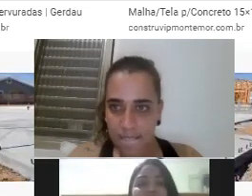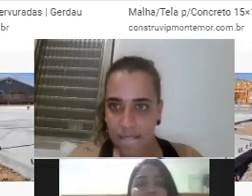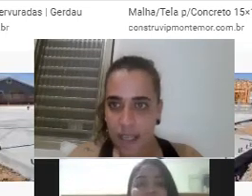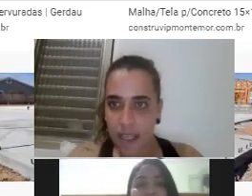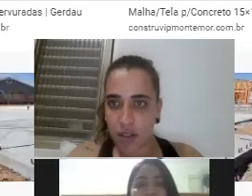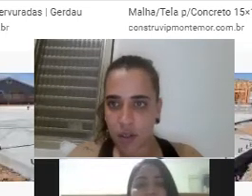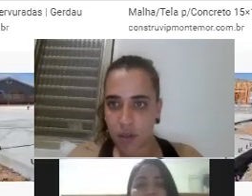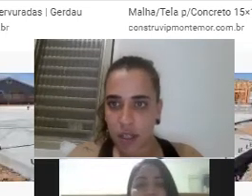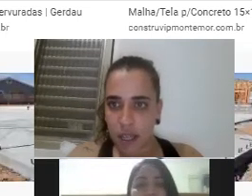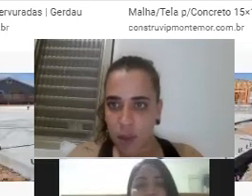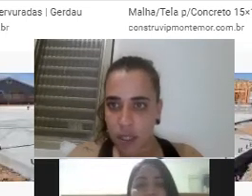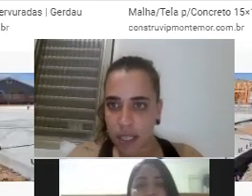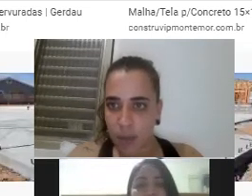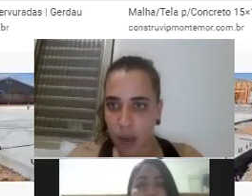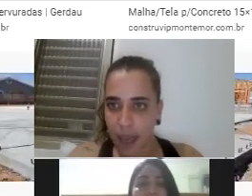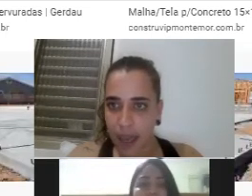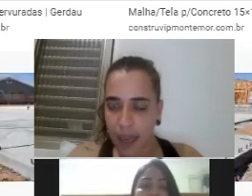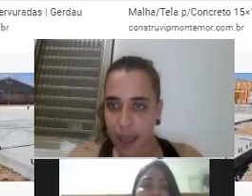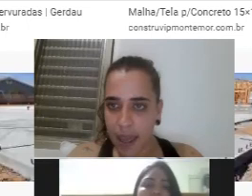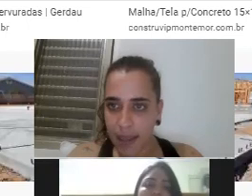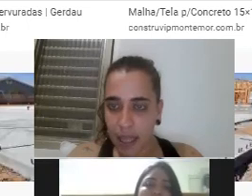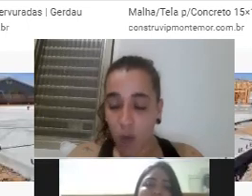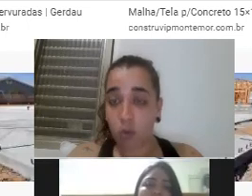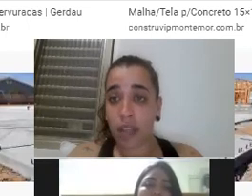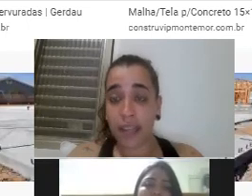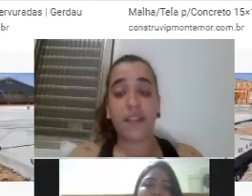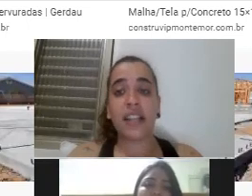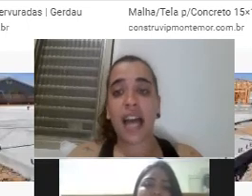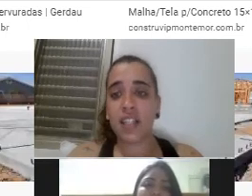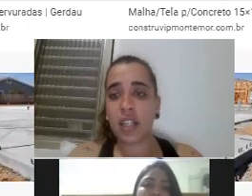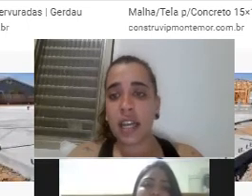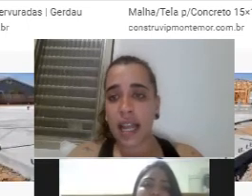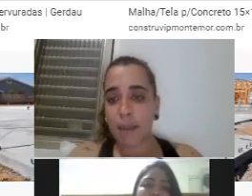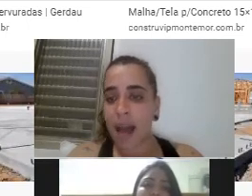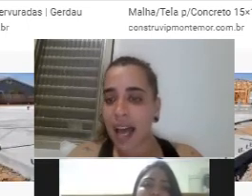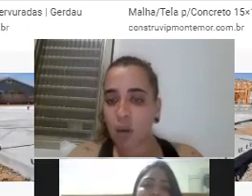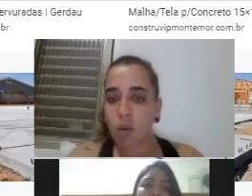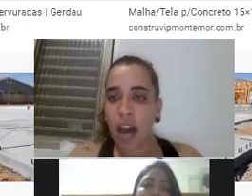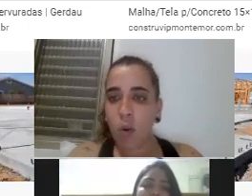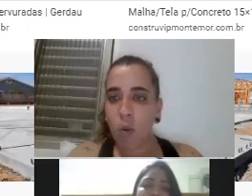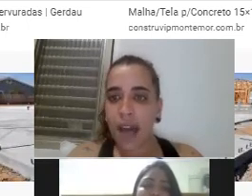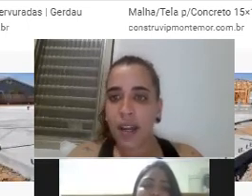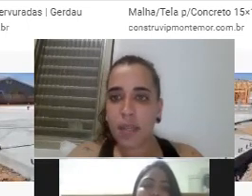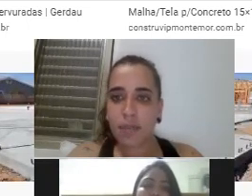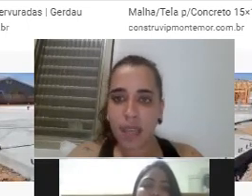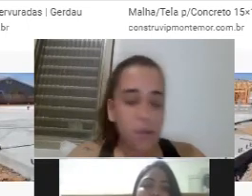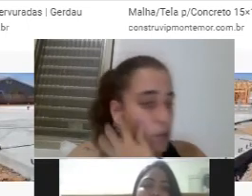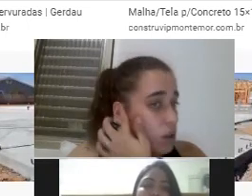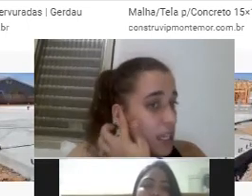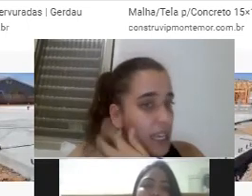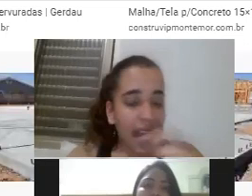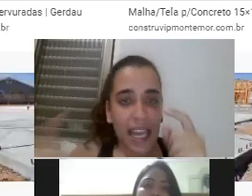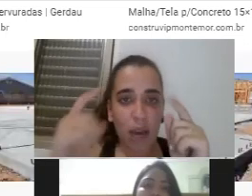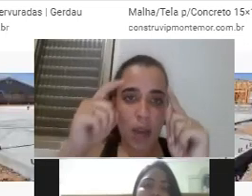né? Isso. E o estribo é... Não, na verdade, ela é amarrada com arames